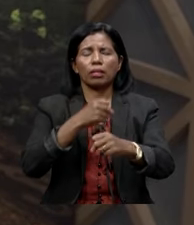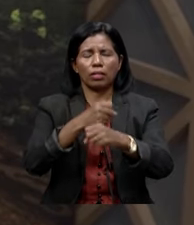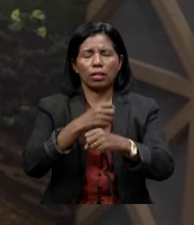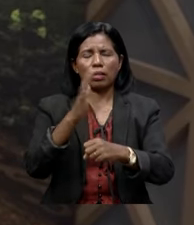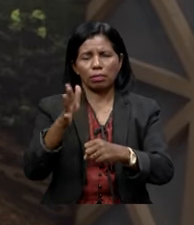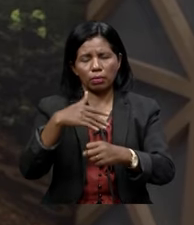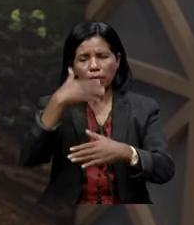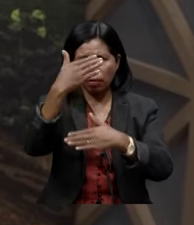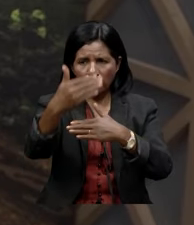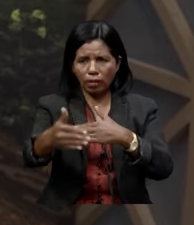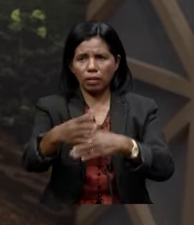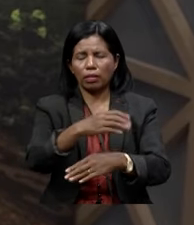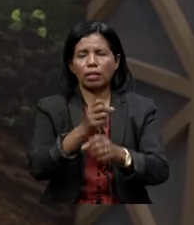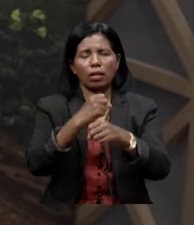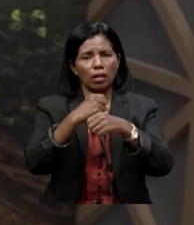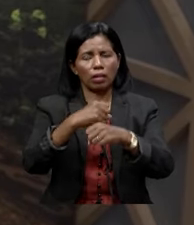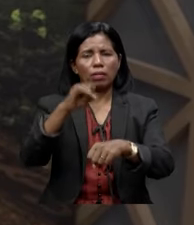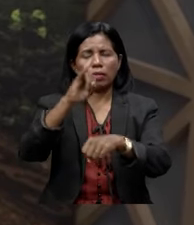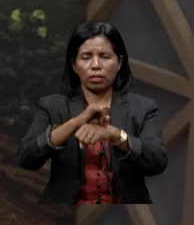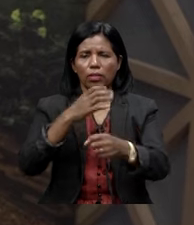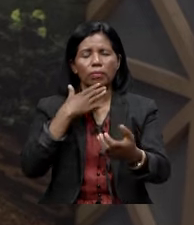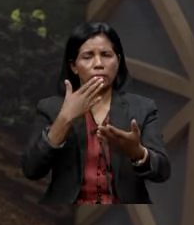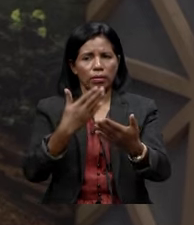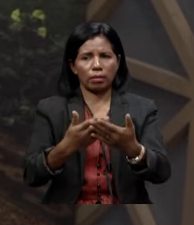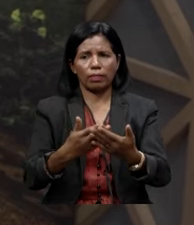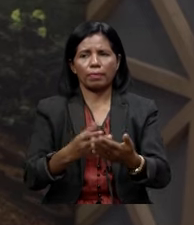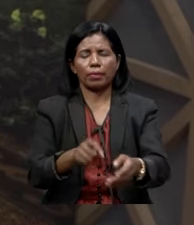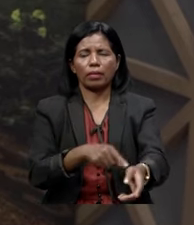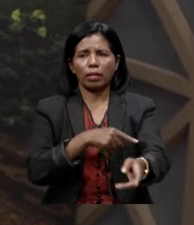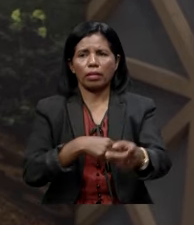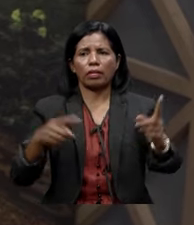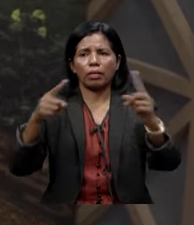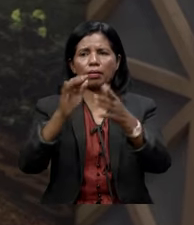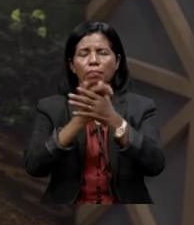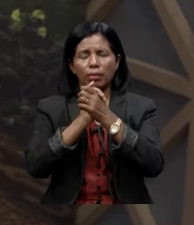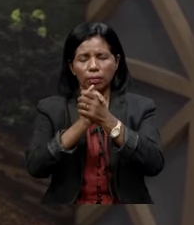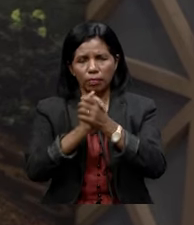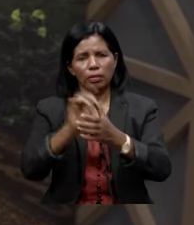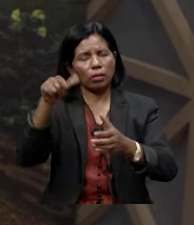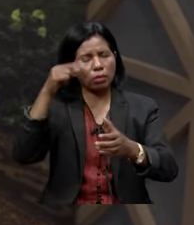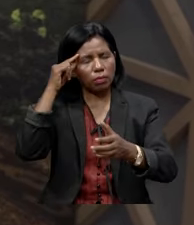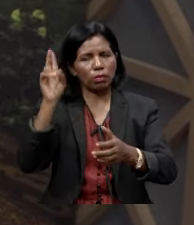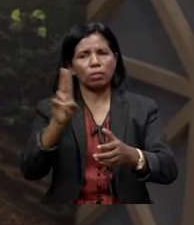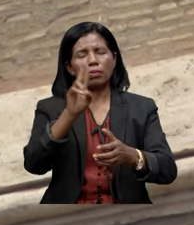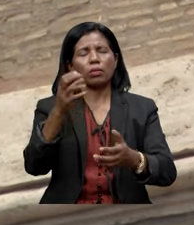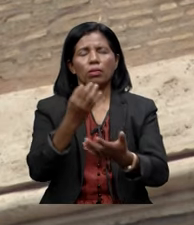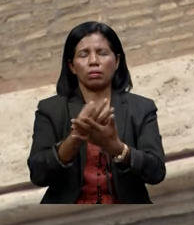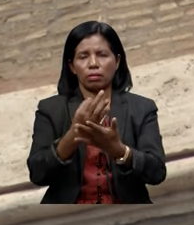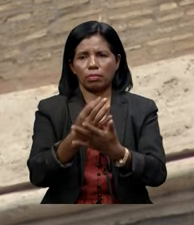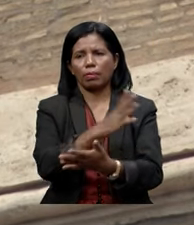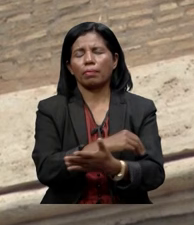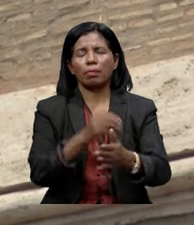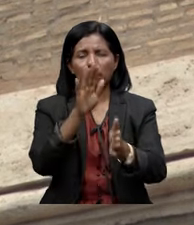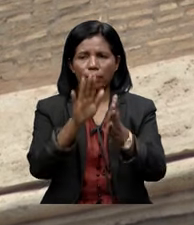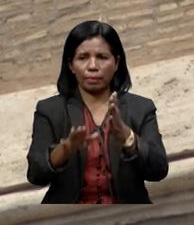é uma construção sólida então eu isto devo dizer parabéns ao governo que gastou pouco presença sua santidade